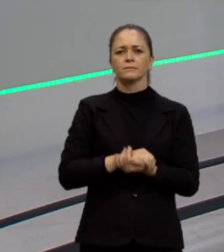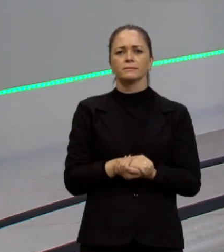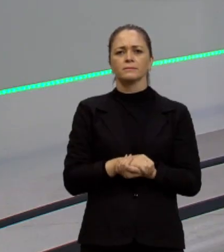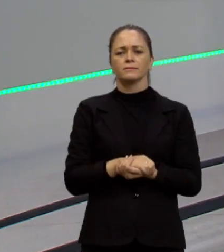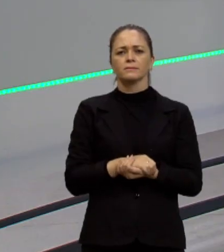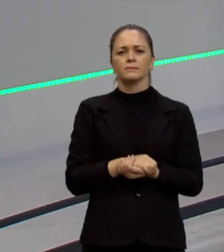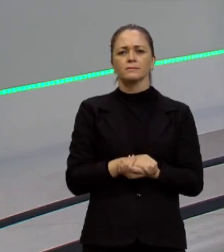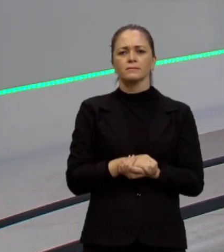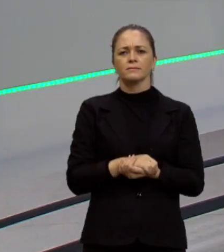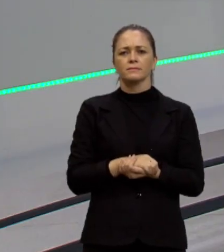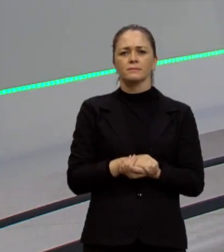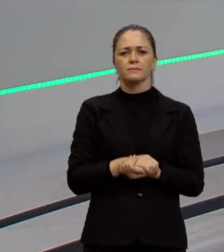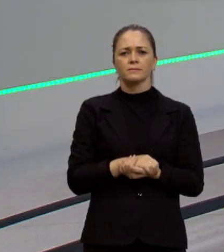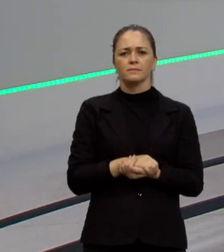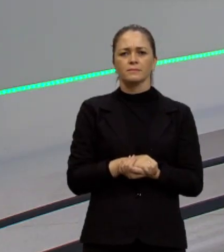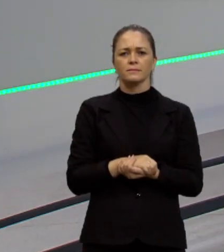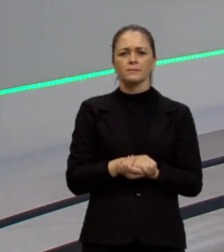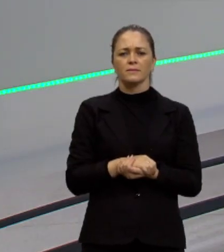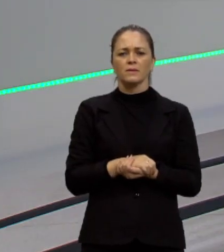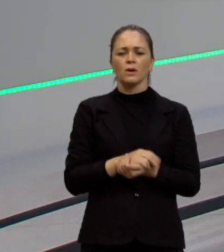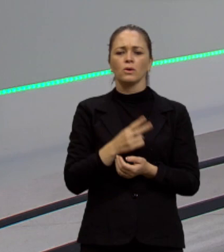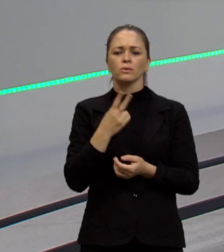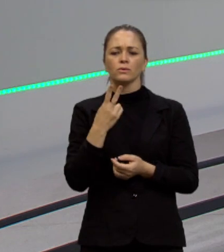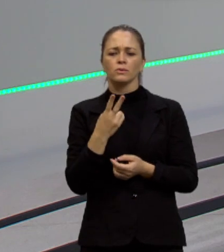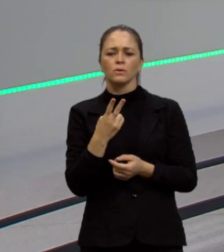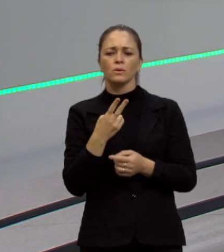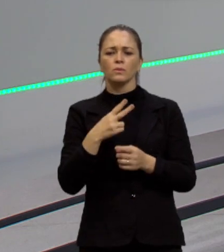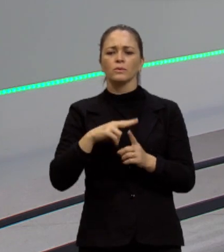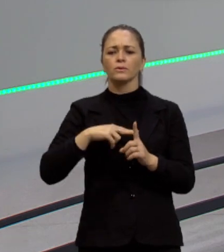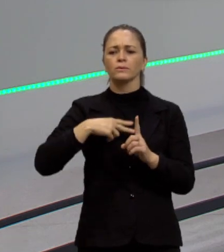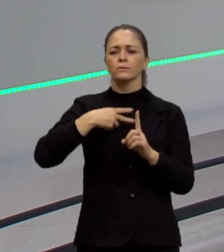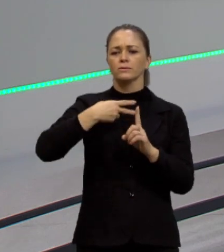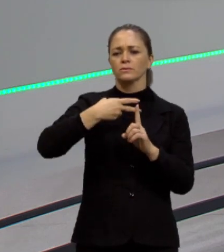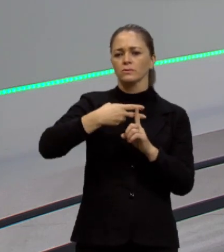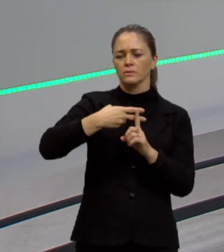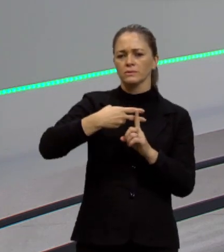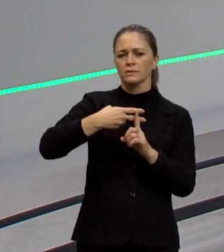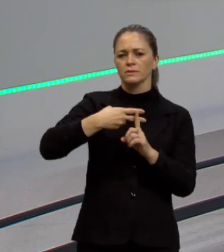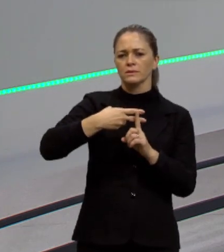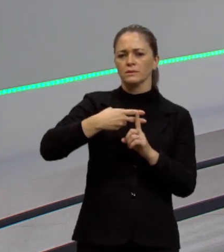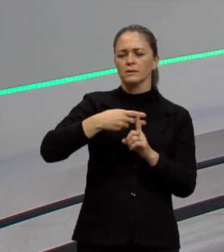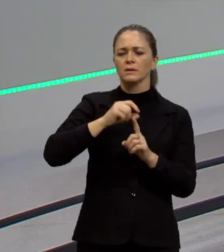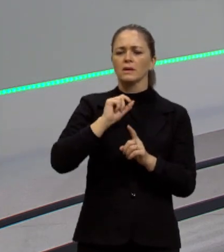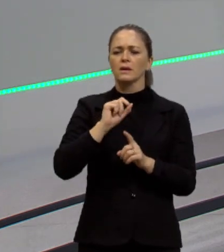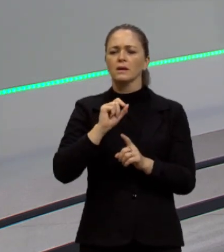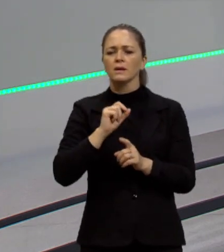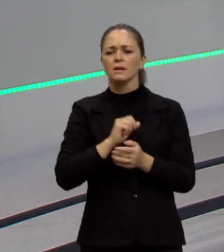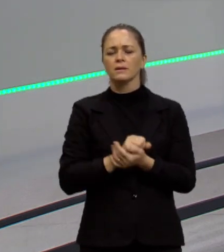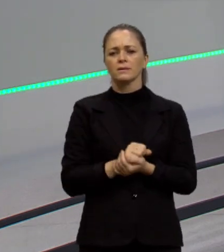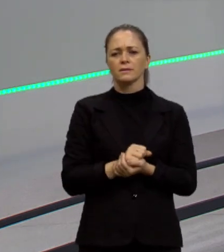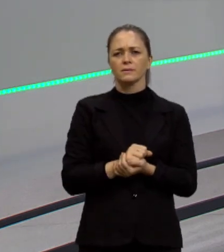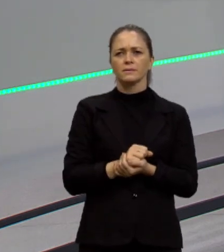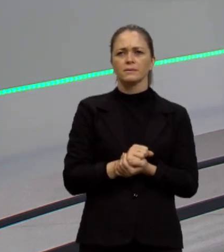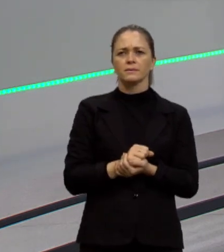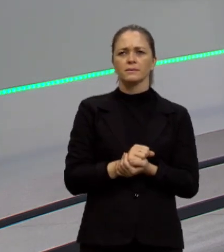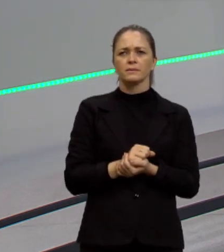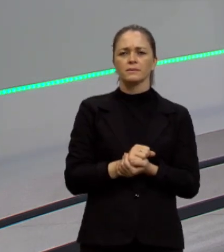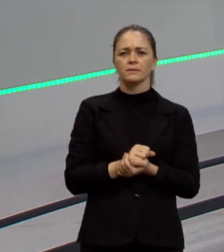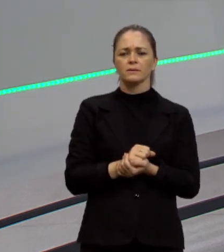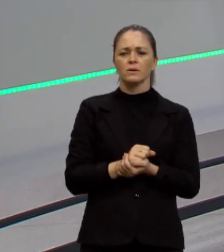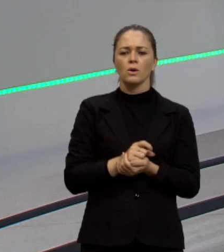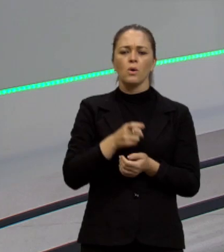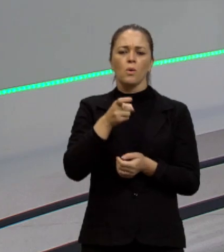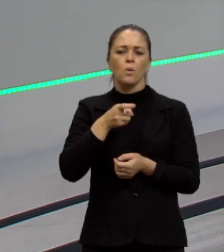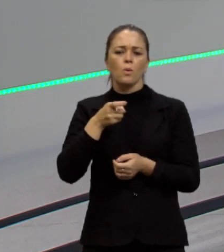O dobro de um número qualquer. O que é o dobro? Duas vezes. Duas vezes quem? Ó, o quadrado